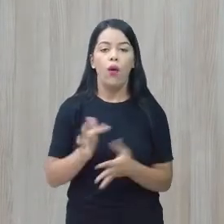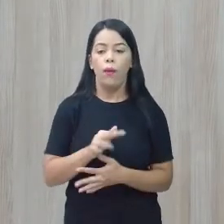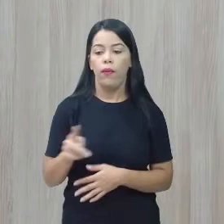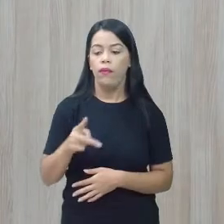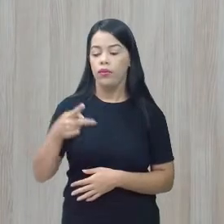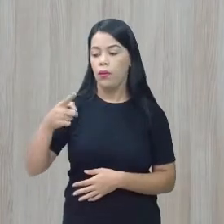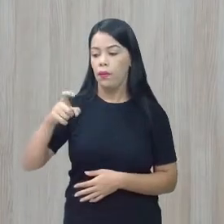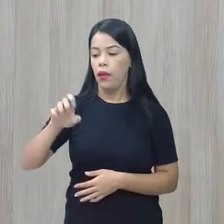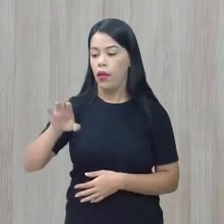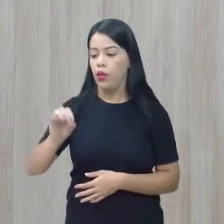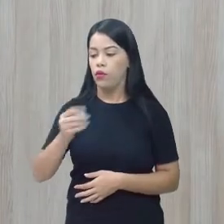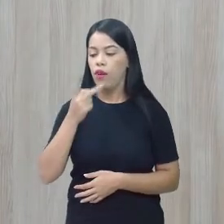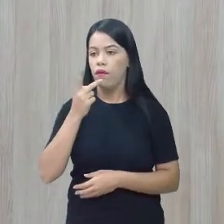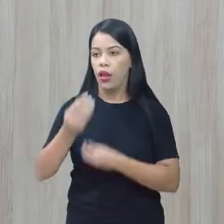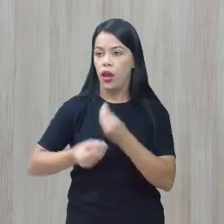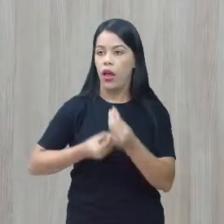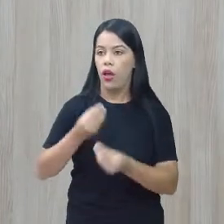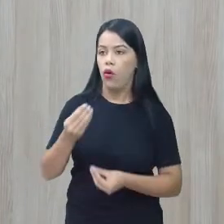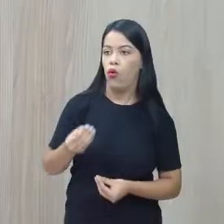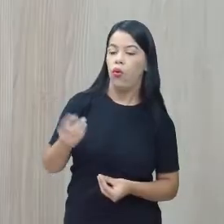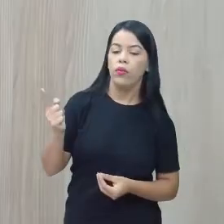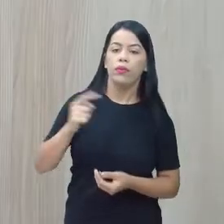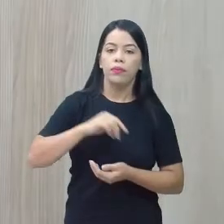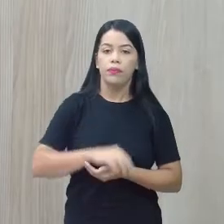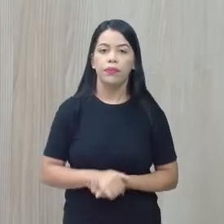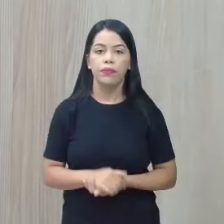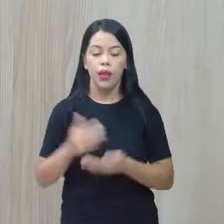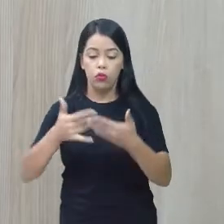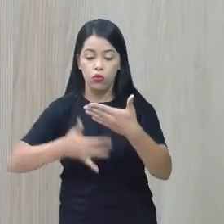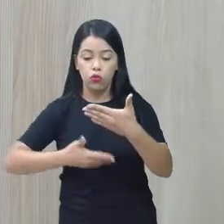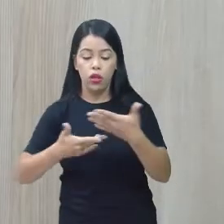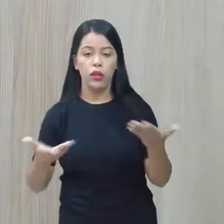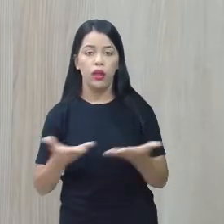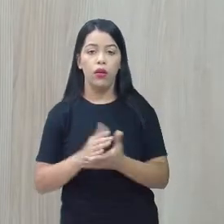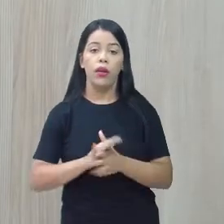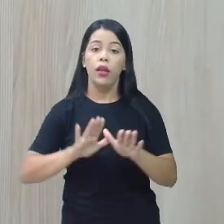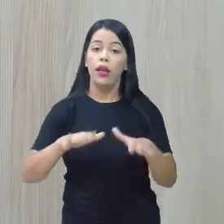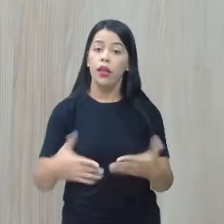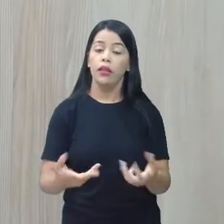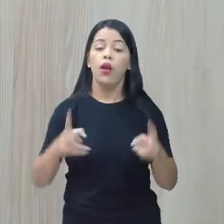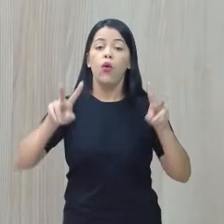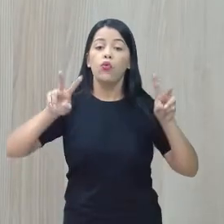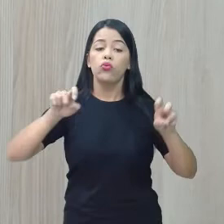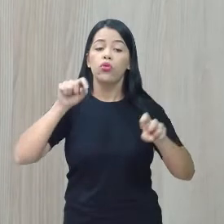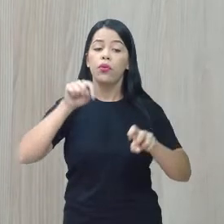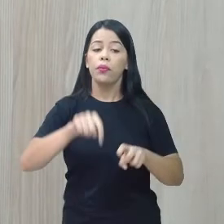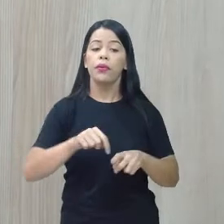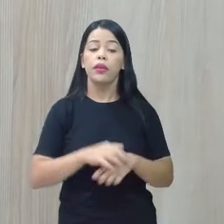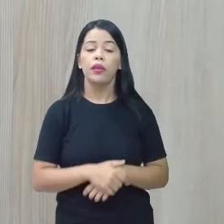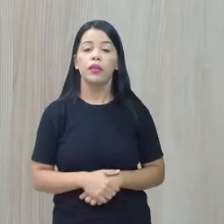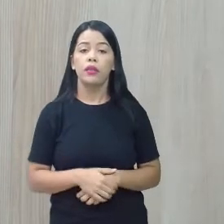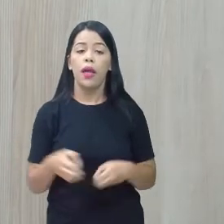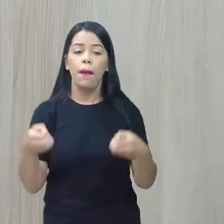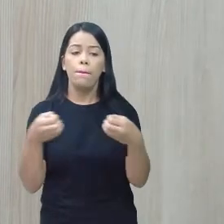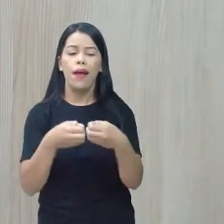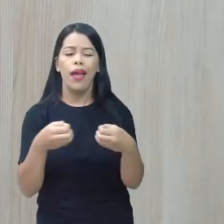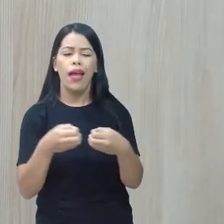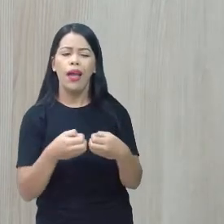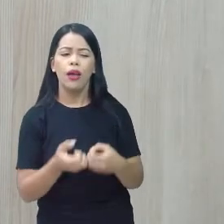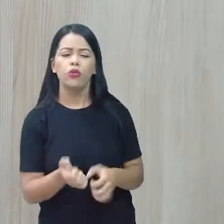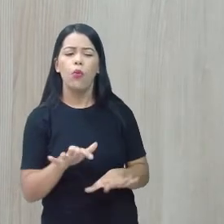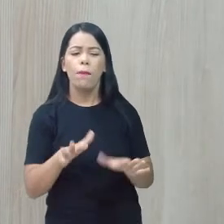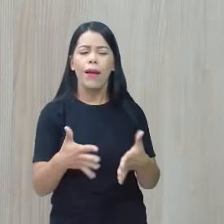ele fazer as considerações e ver como é que tá no chat, tá? Bom, pessoal, essa questão aí das aproximações